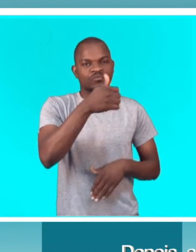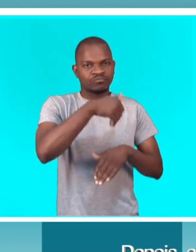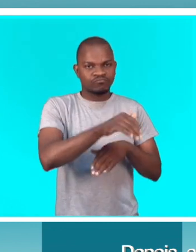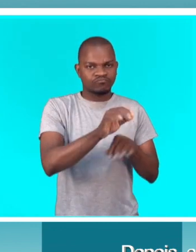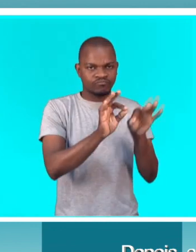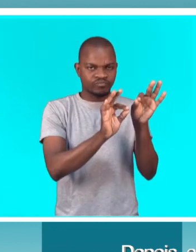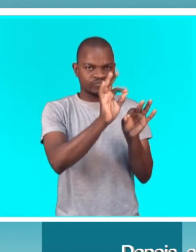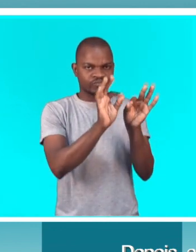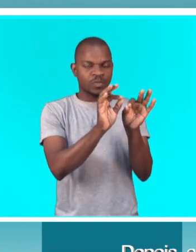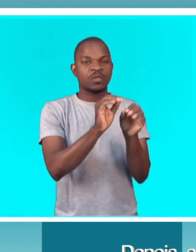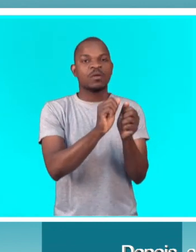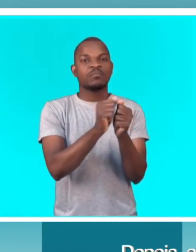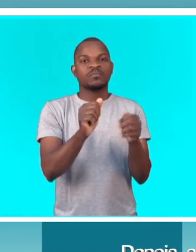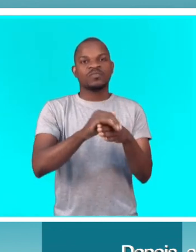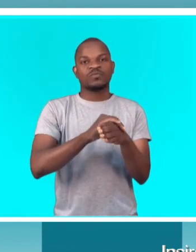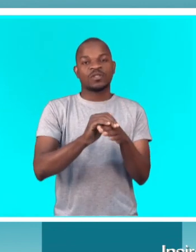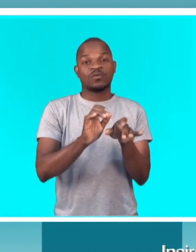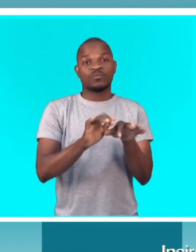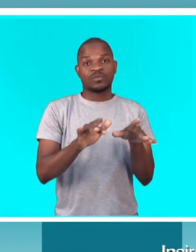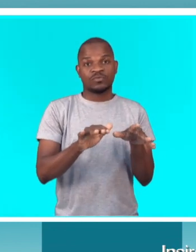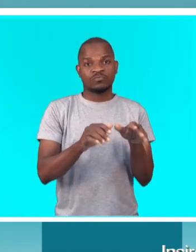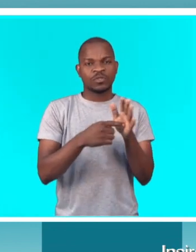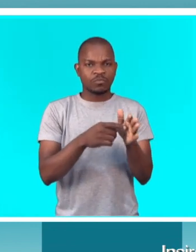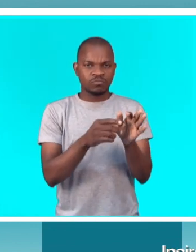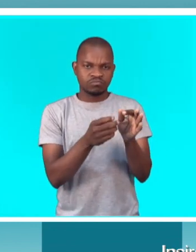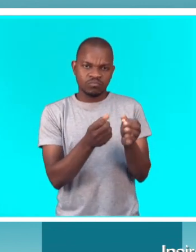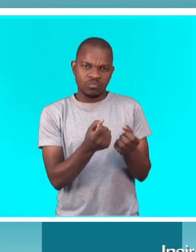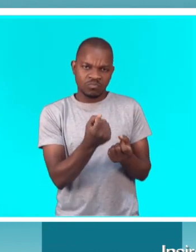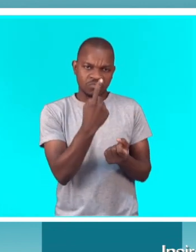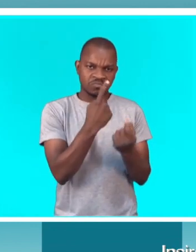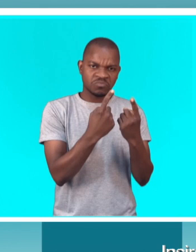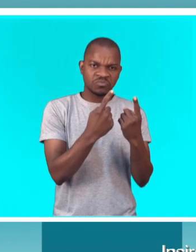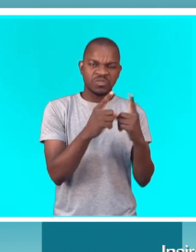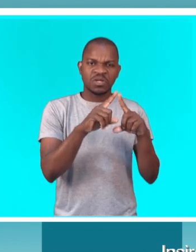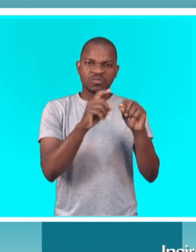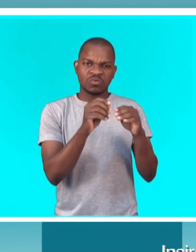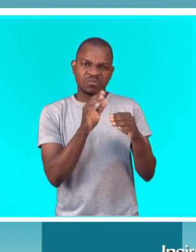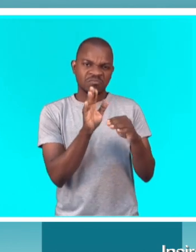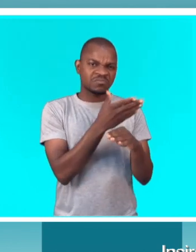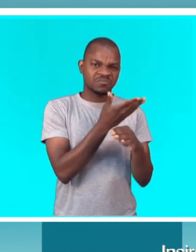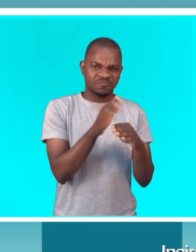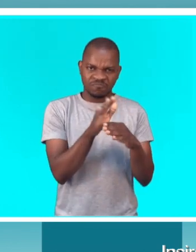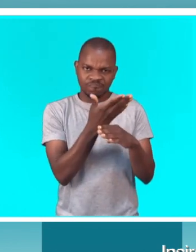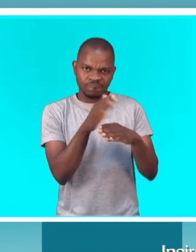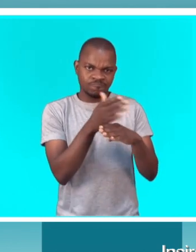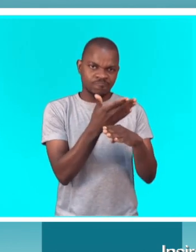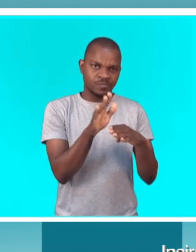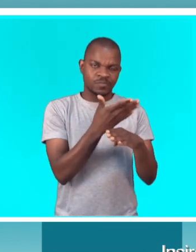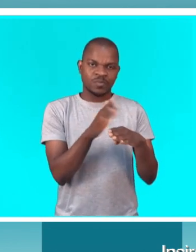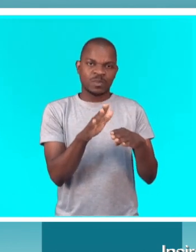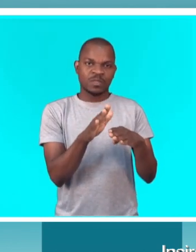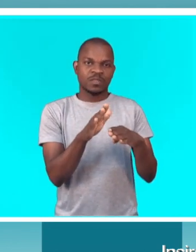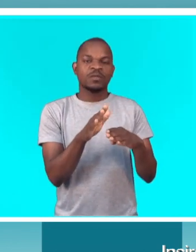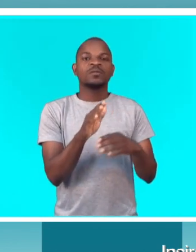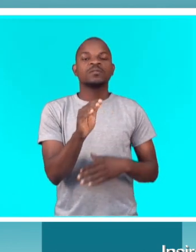continuando o meu trabalho já no computador. Agora vou retirar as imagens que eu tirei do sketch